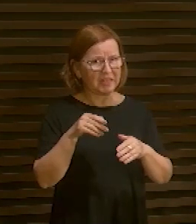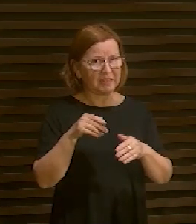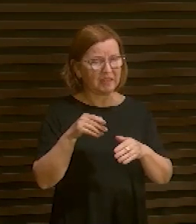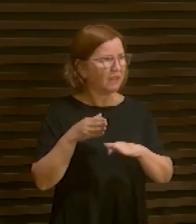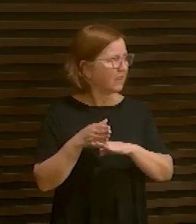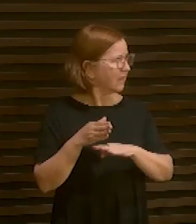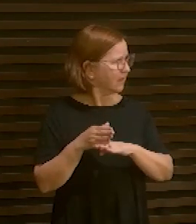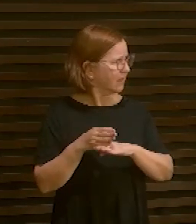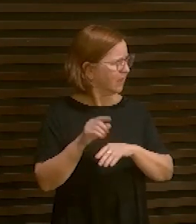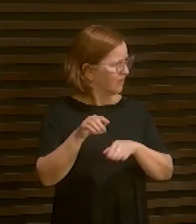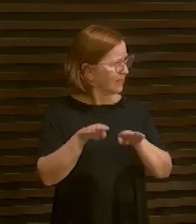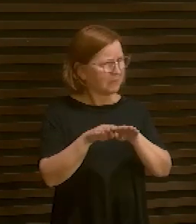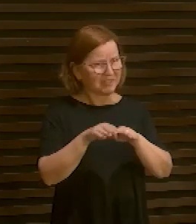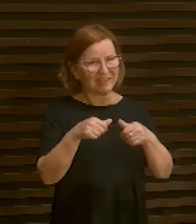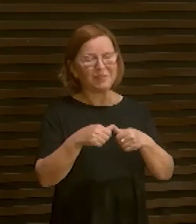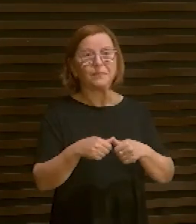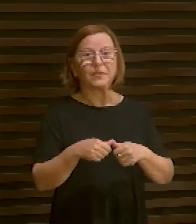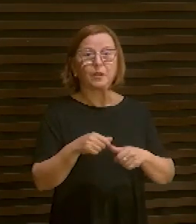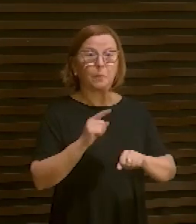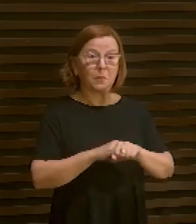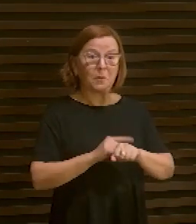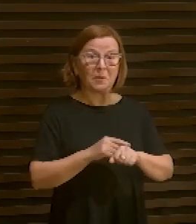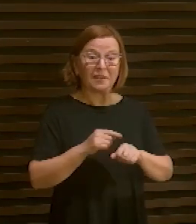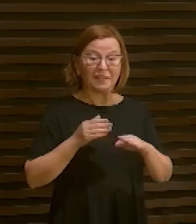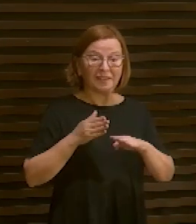né? Quando entramos lá, é que